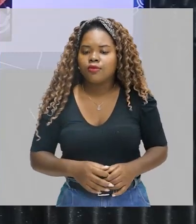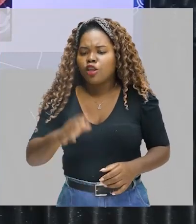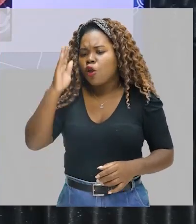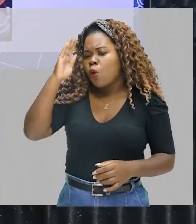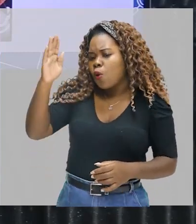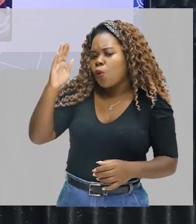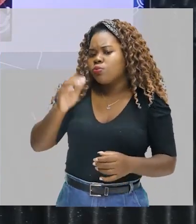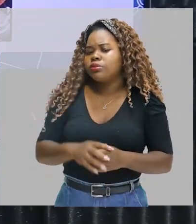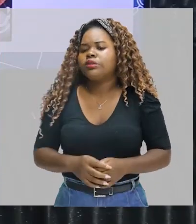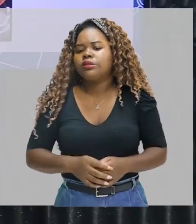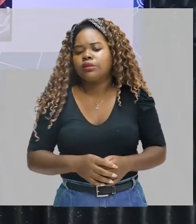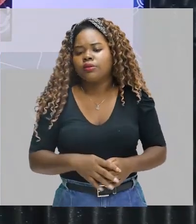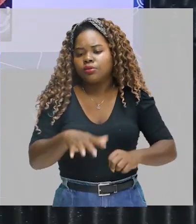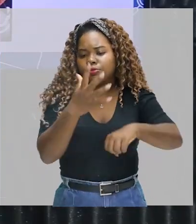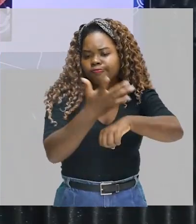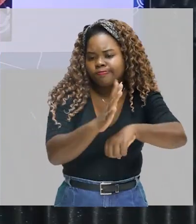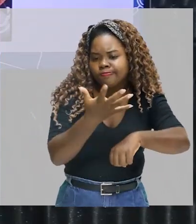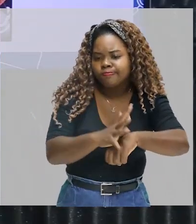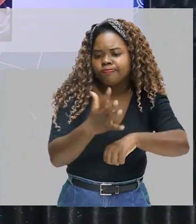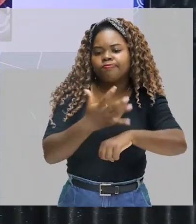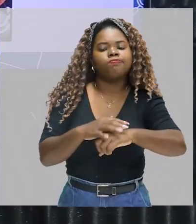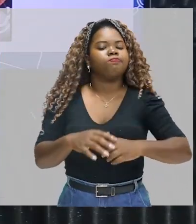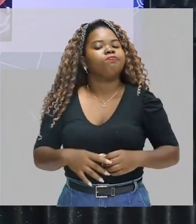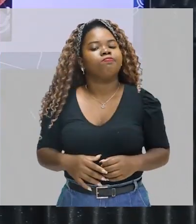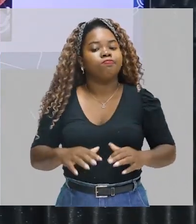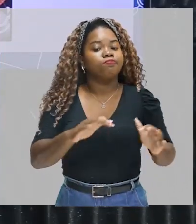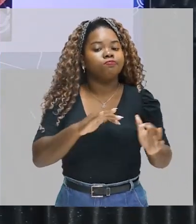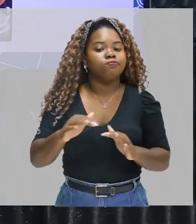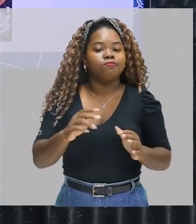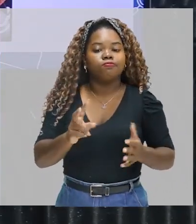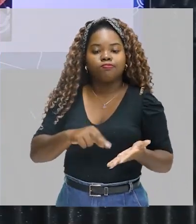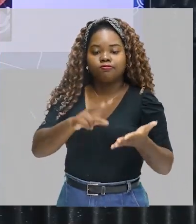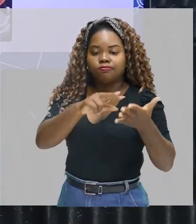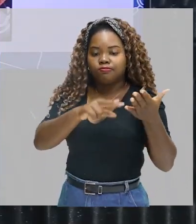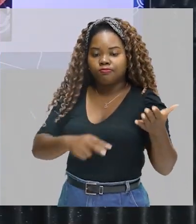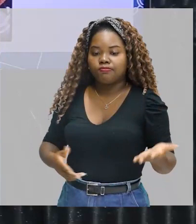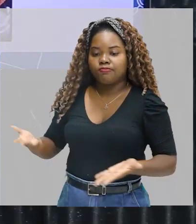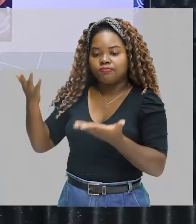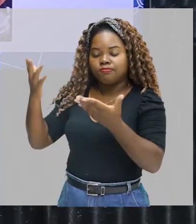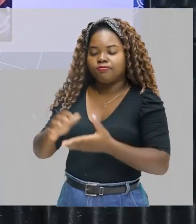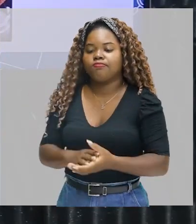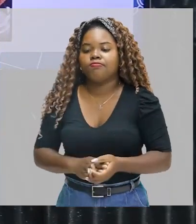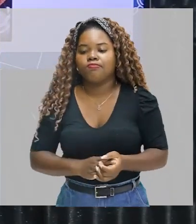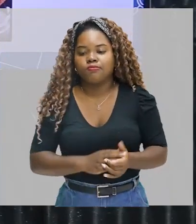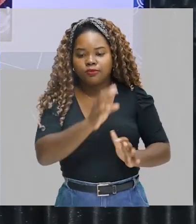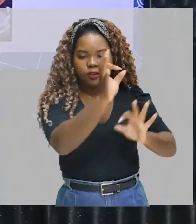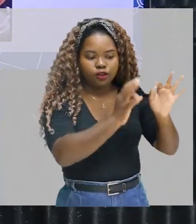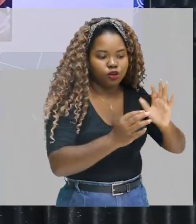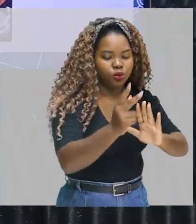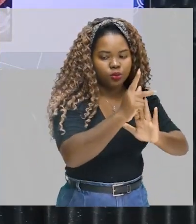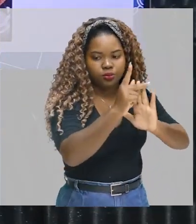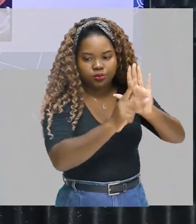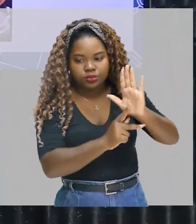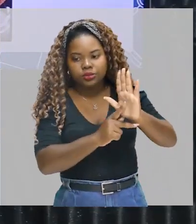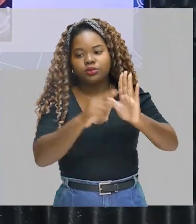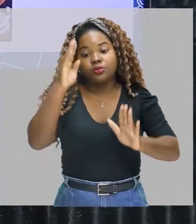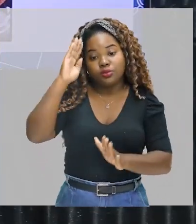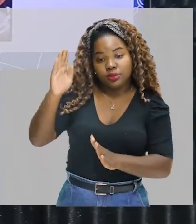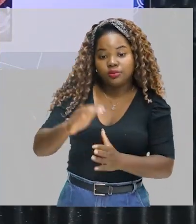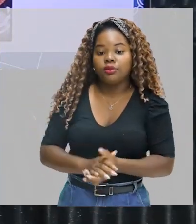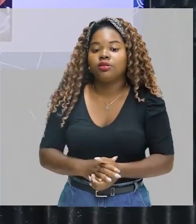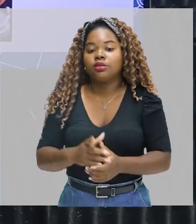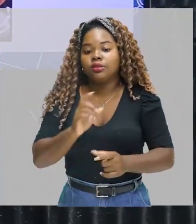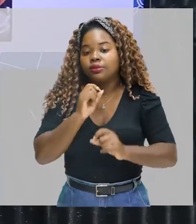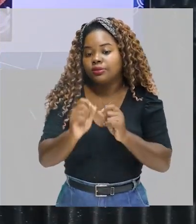Os princípios do treinamento esportivo funcionam como norteadores do planejamento,